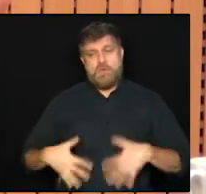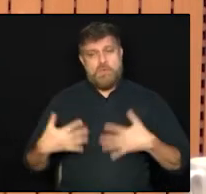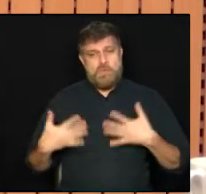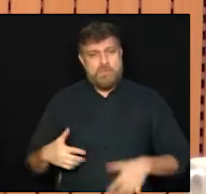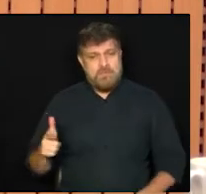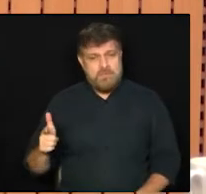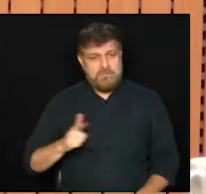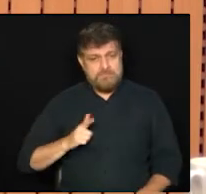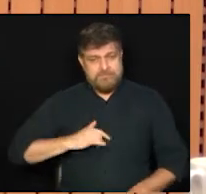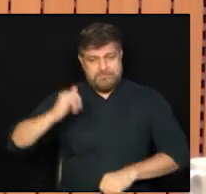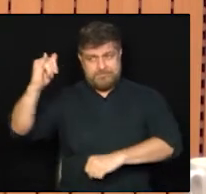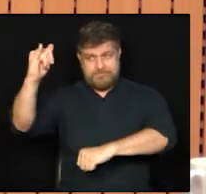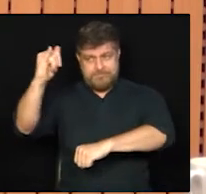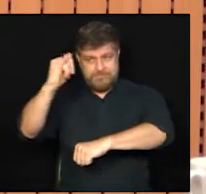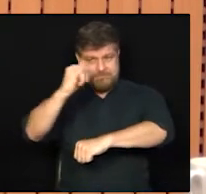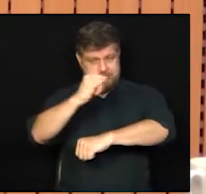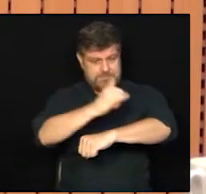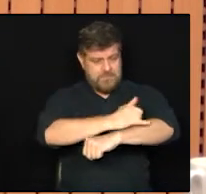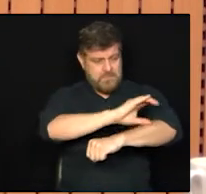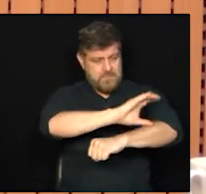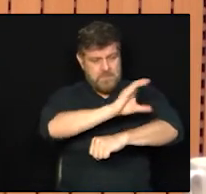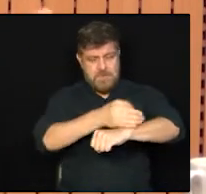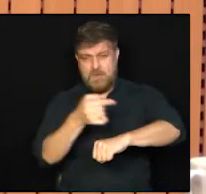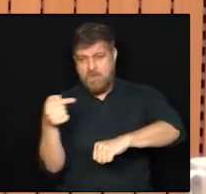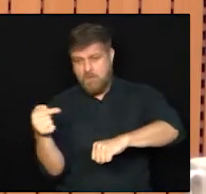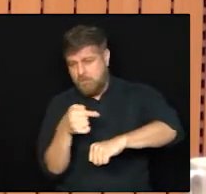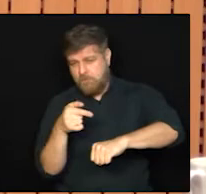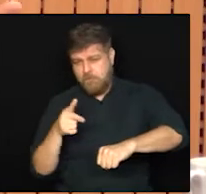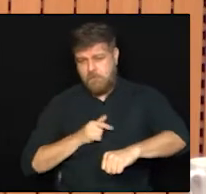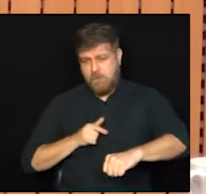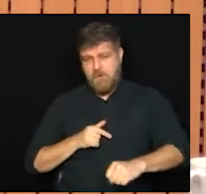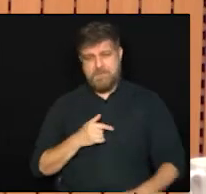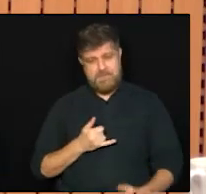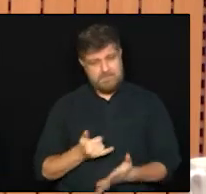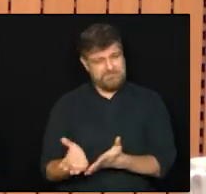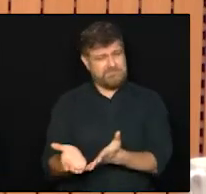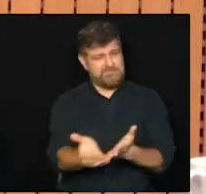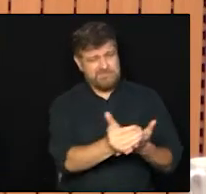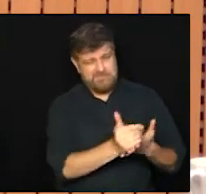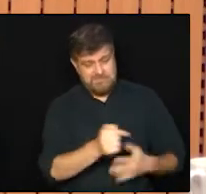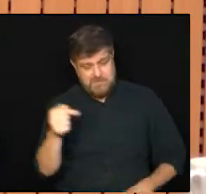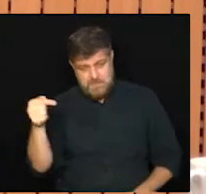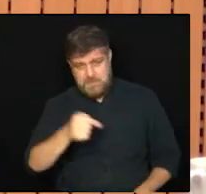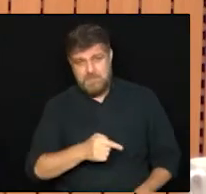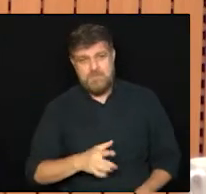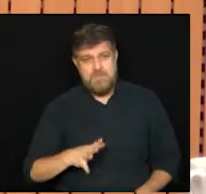mega aeroporto, que deveria ser um fator de potencialização do investimento,